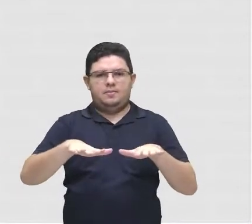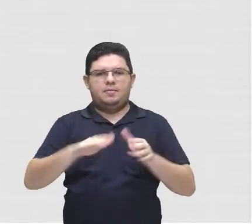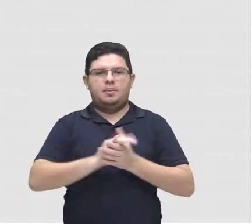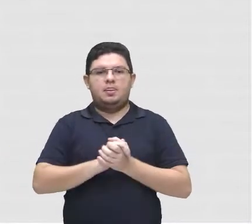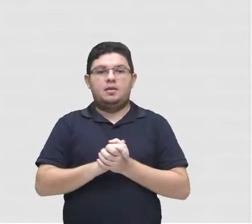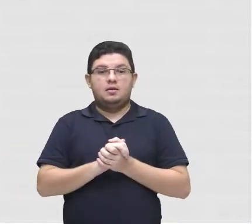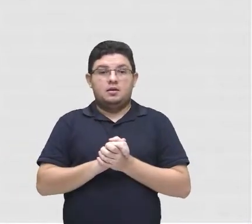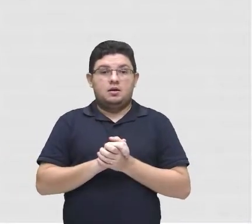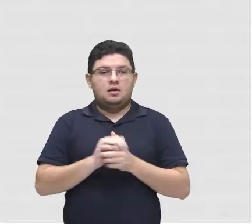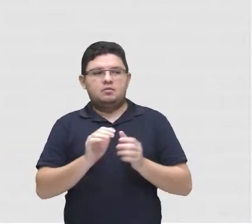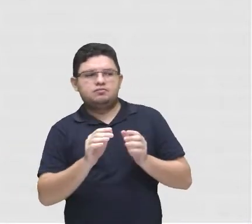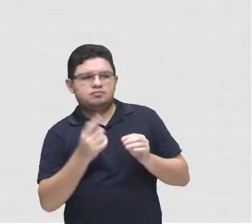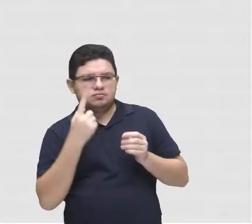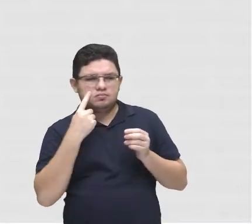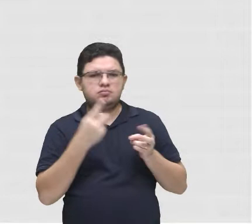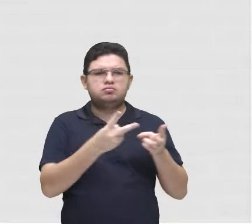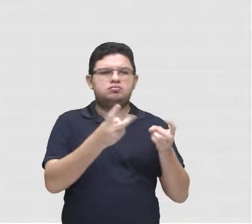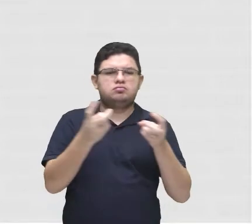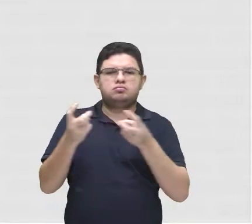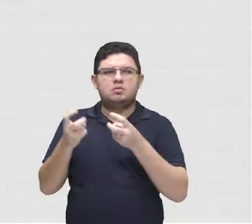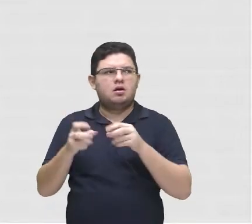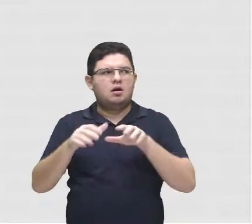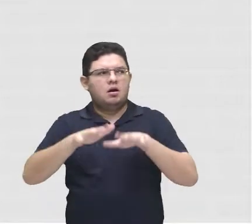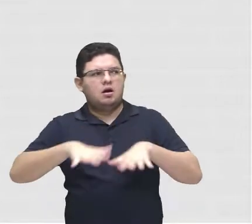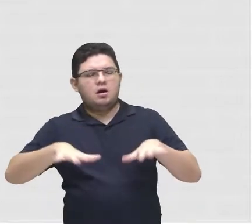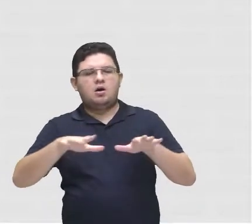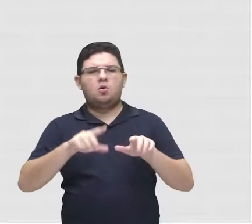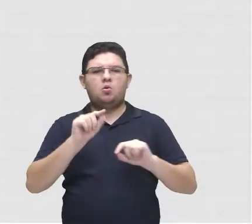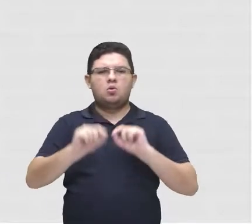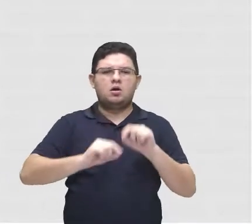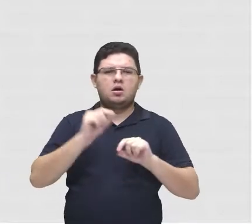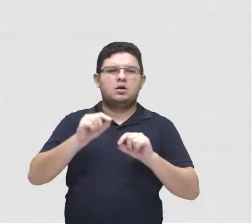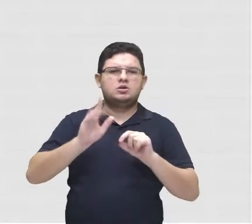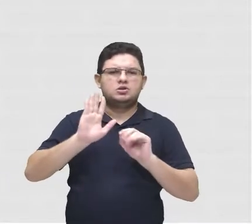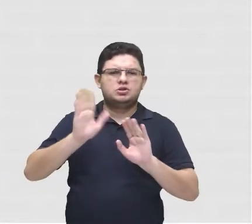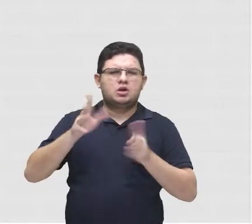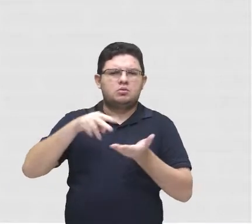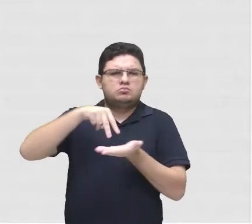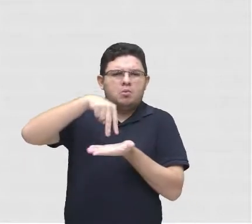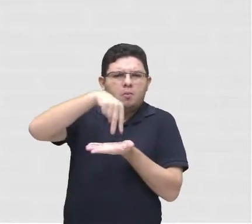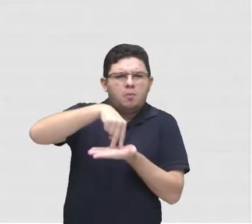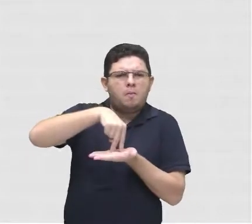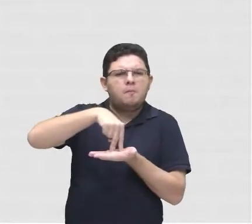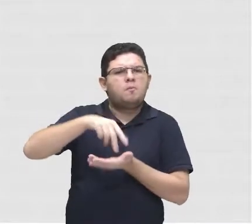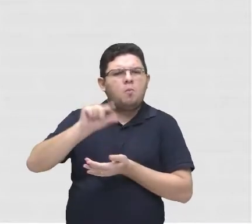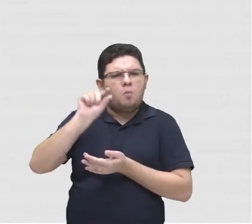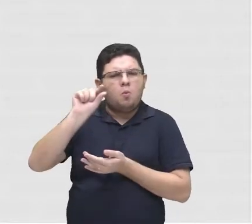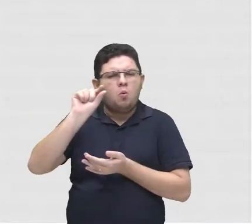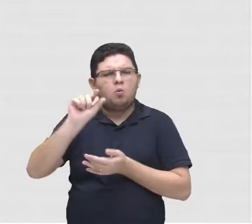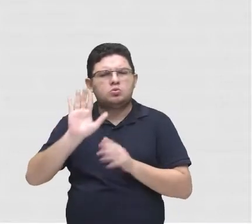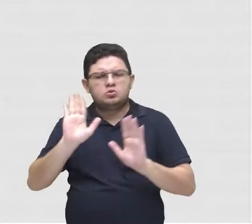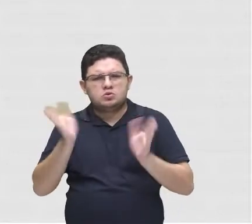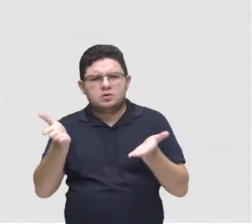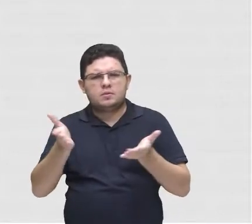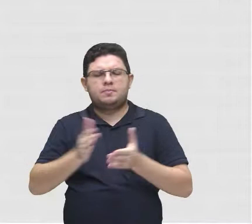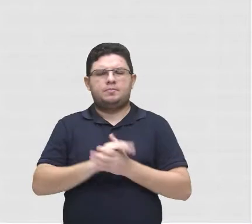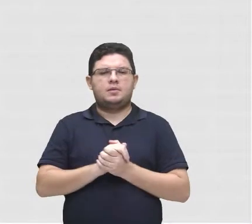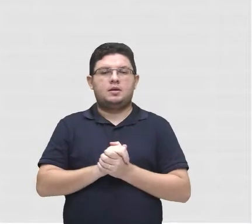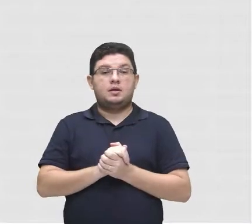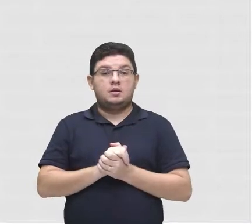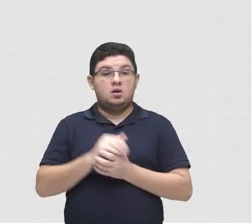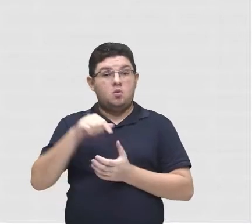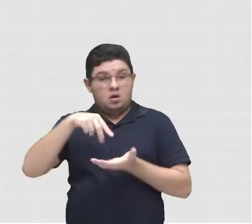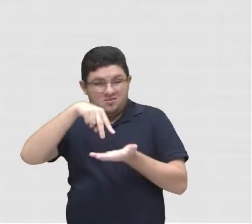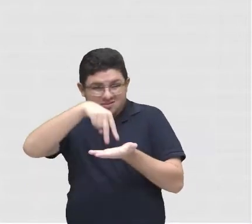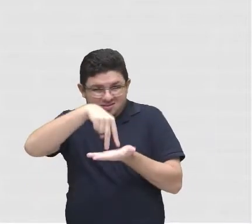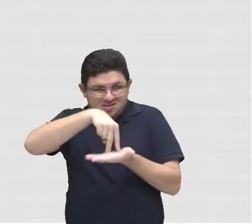descobertas, né, ele cresceu um pouquinho, o que vai acontecer? Ele andou, ele começa a abrir gaveta, começa a